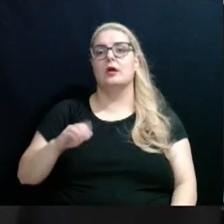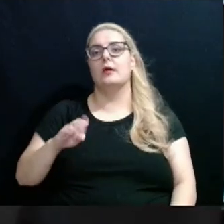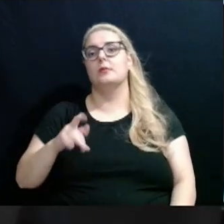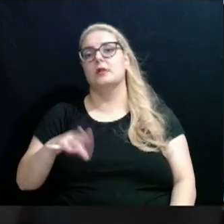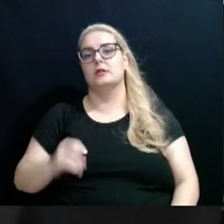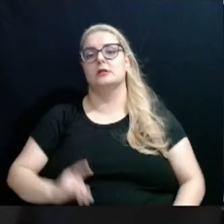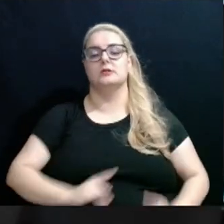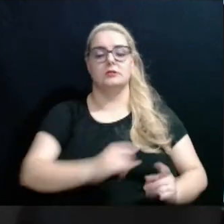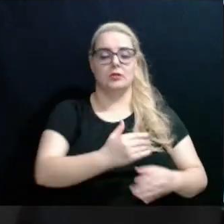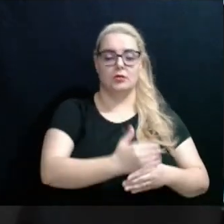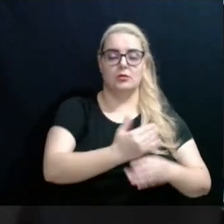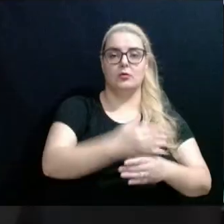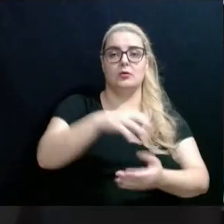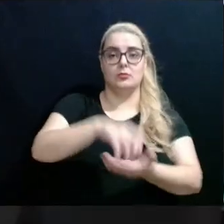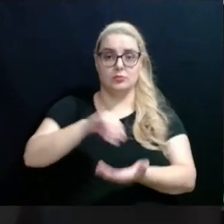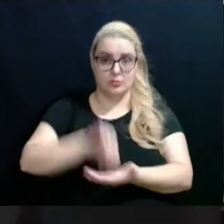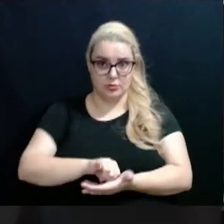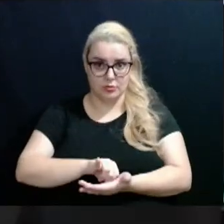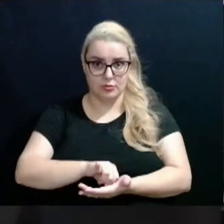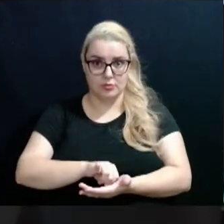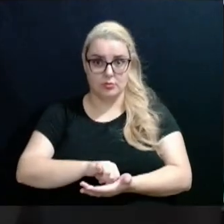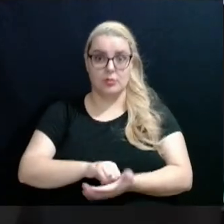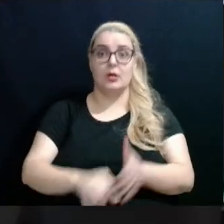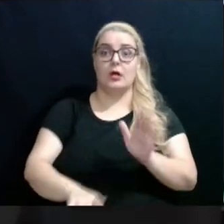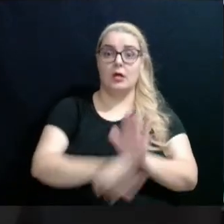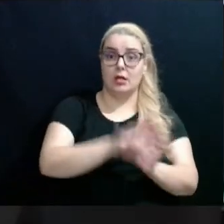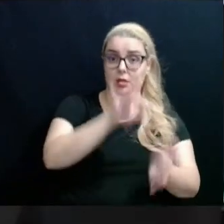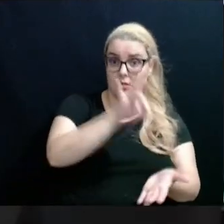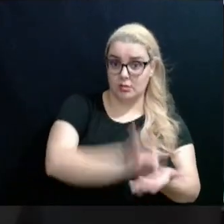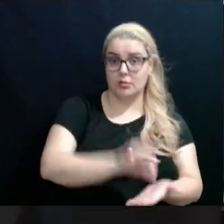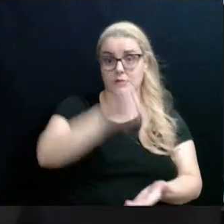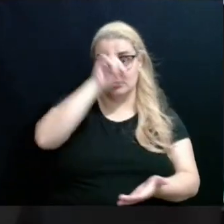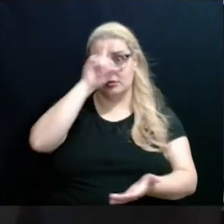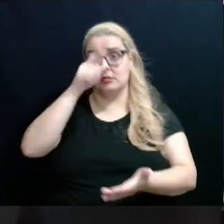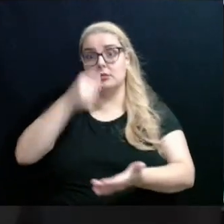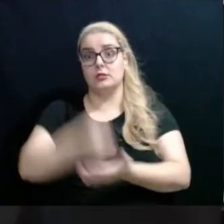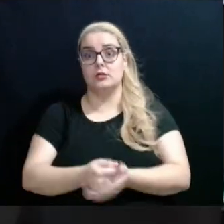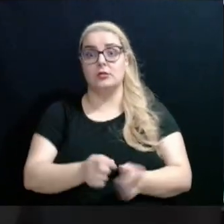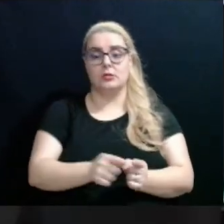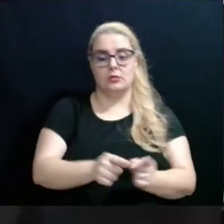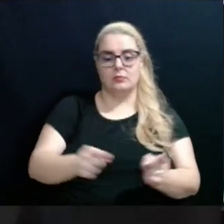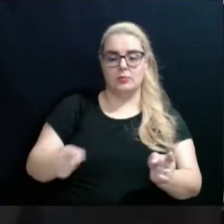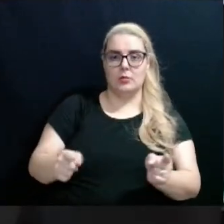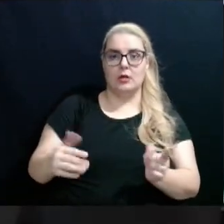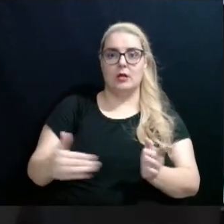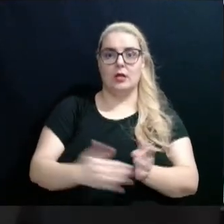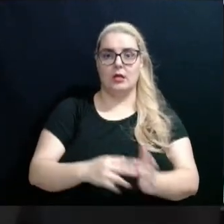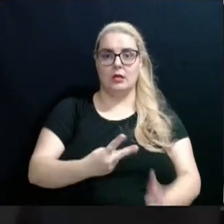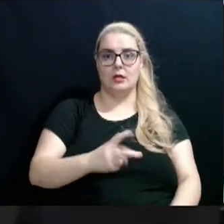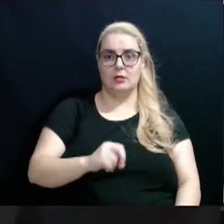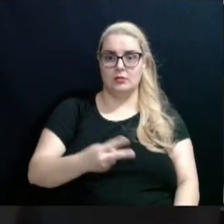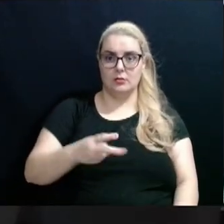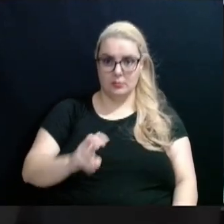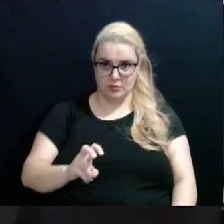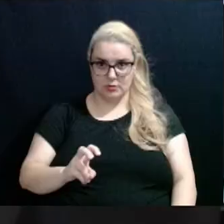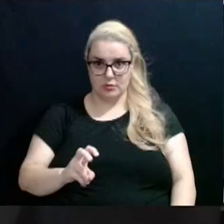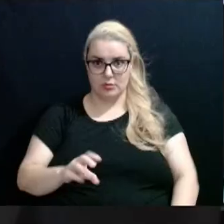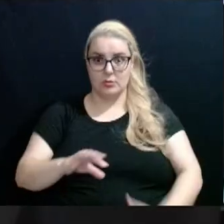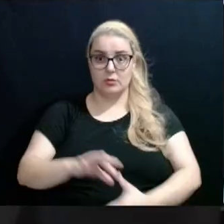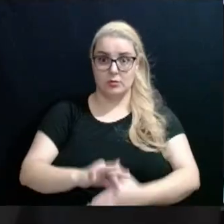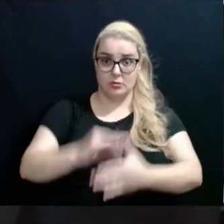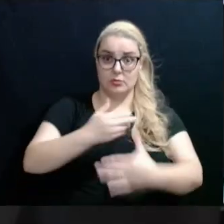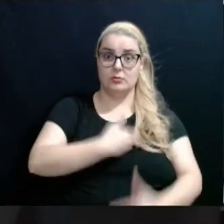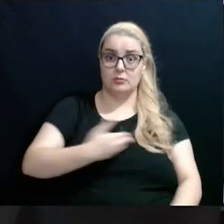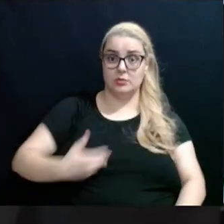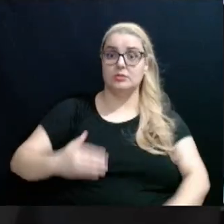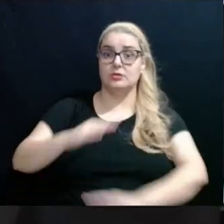no centro da cidade. A lei original determinava que esse prazo era até 2025 e o líder de governo na